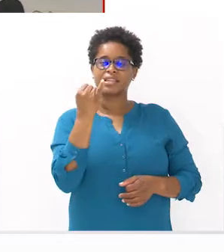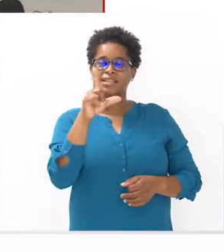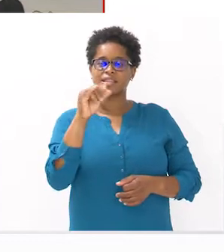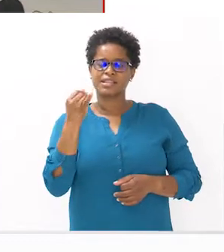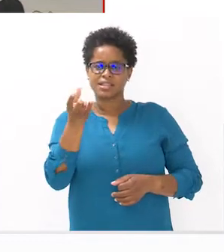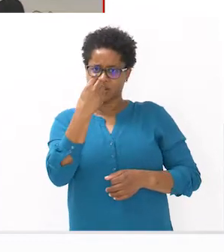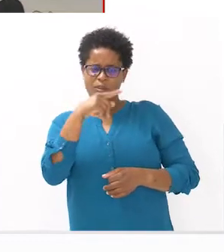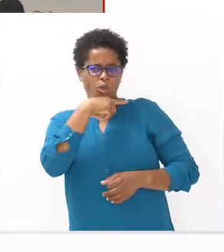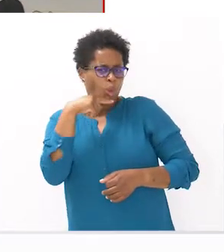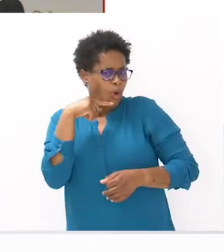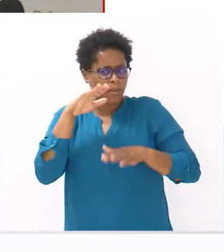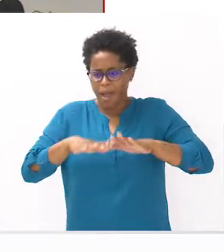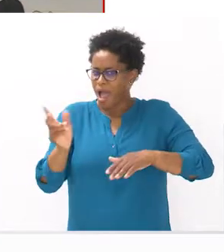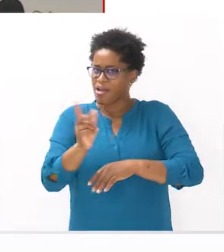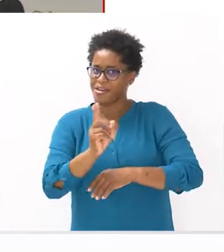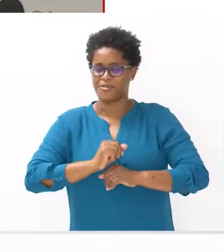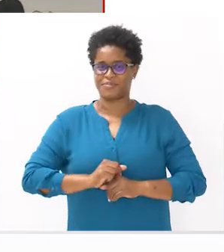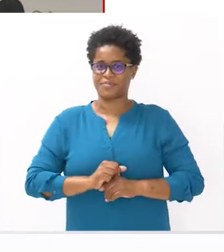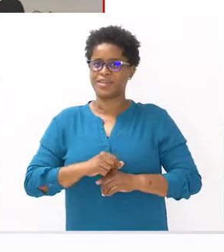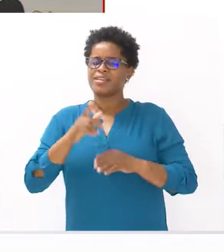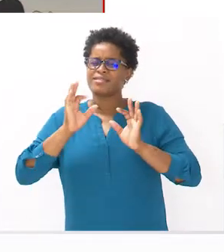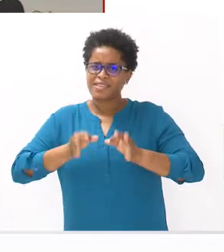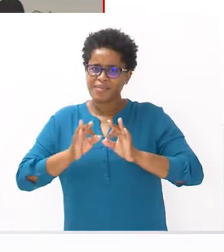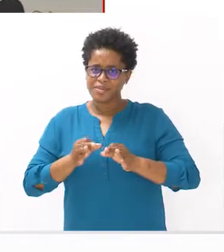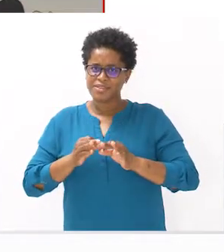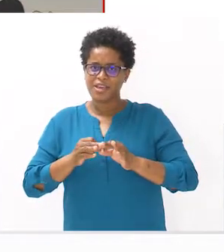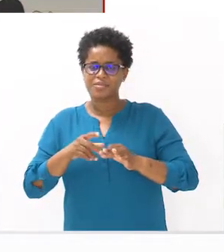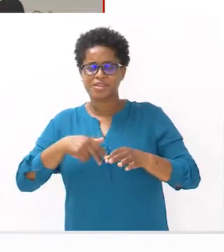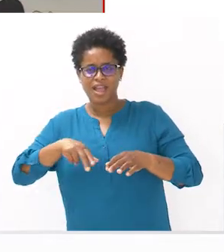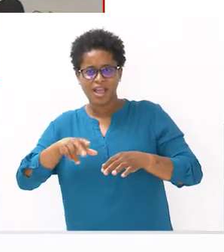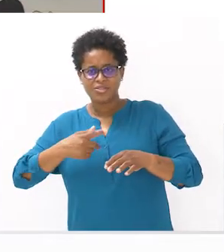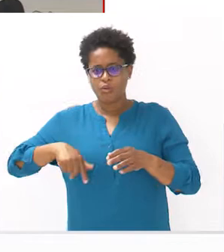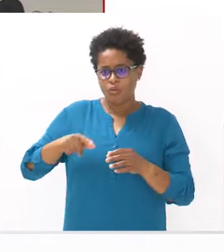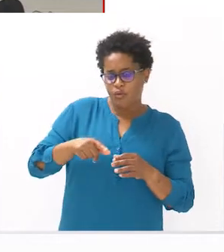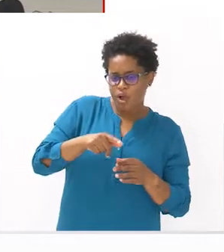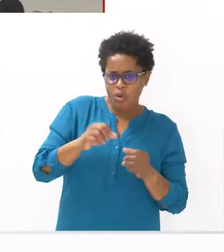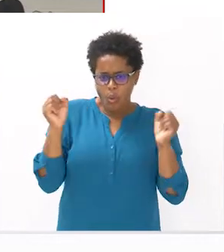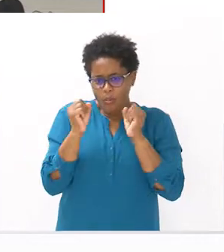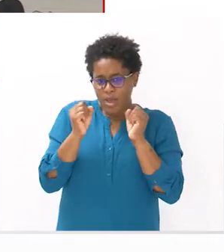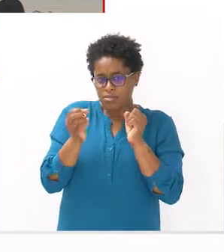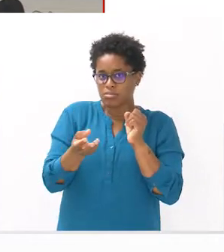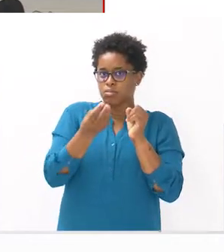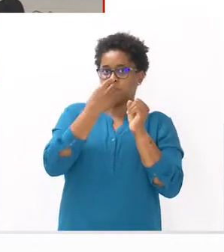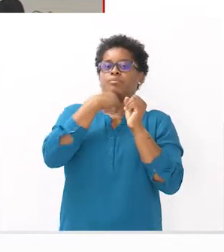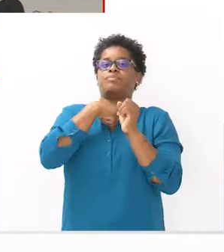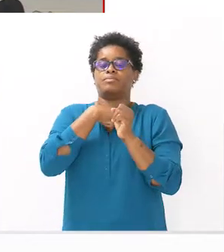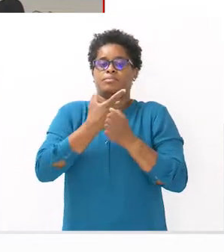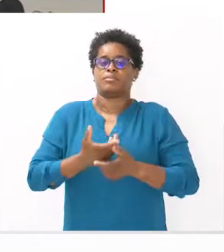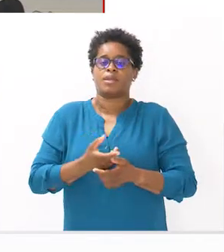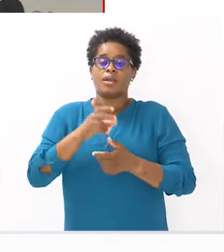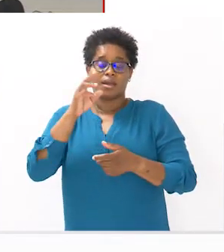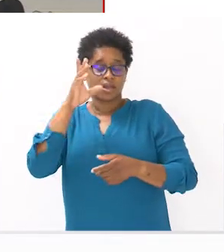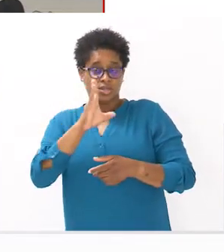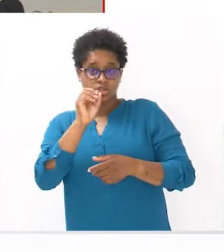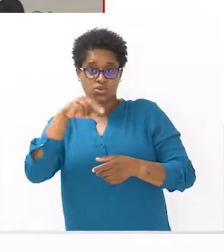sem parar. Por isso, anda sempre às voltas, com medo de engolir. A joaninha